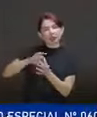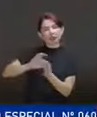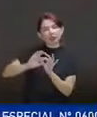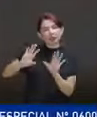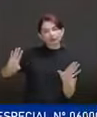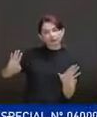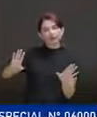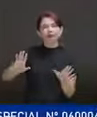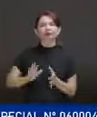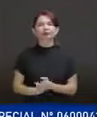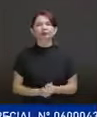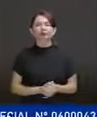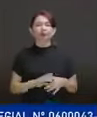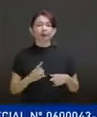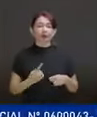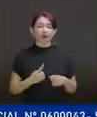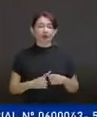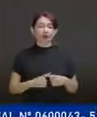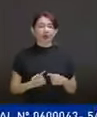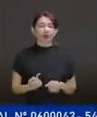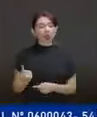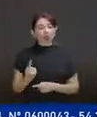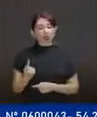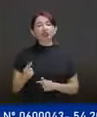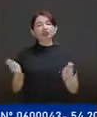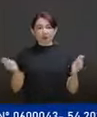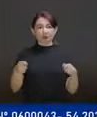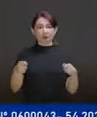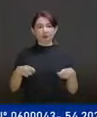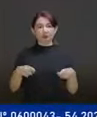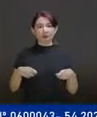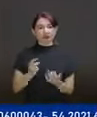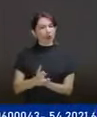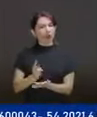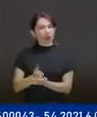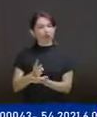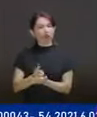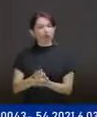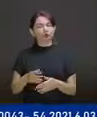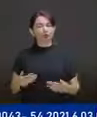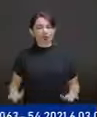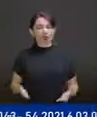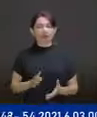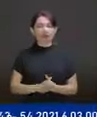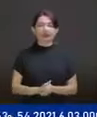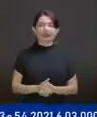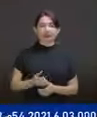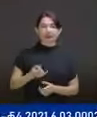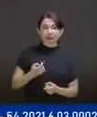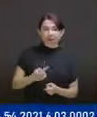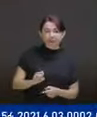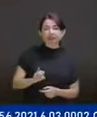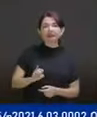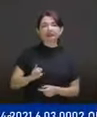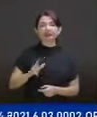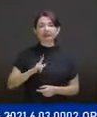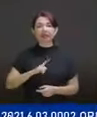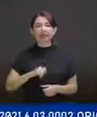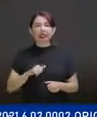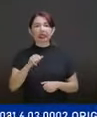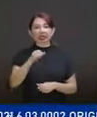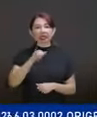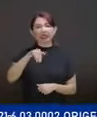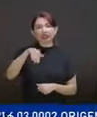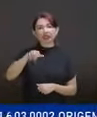independente, ainda que possa haver identidade fática com os fundamentos de AINE. Então, as mencionadas